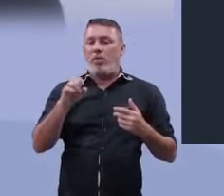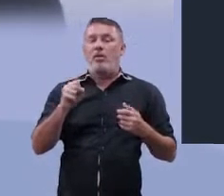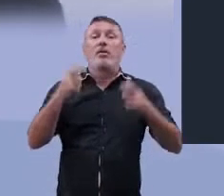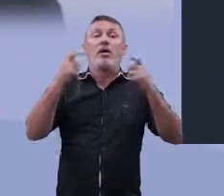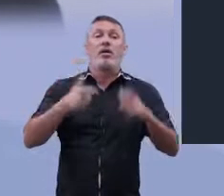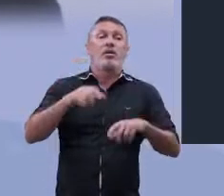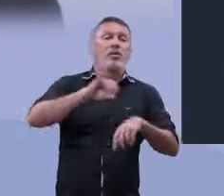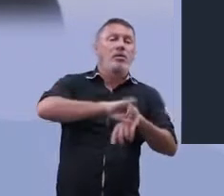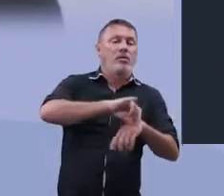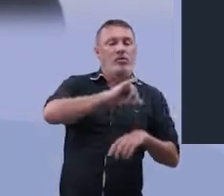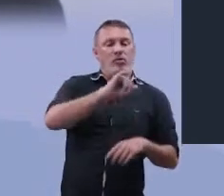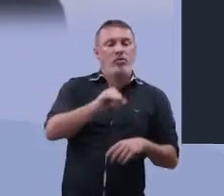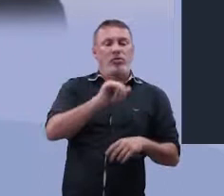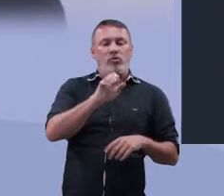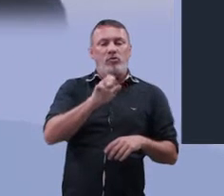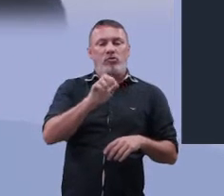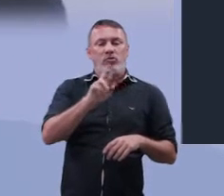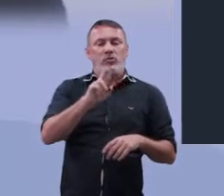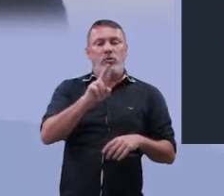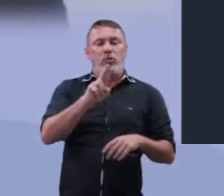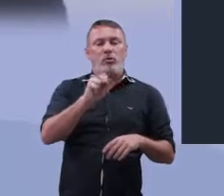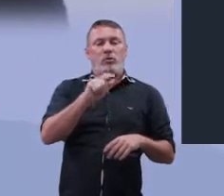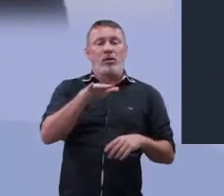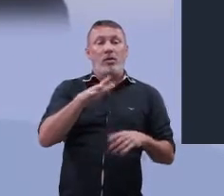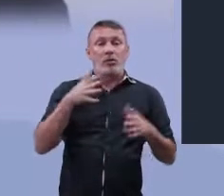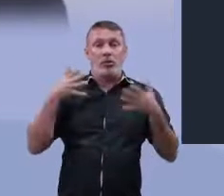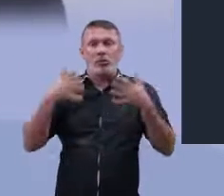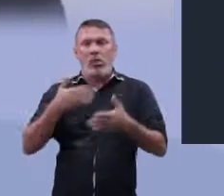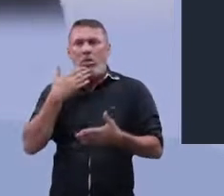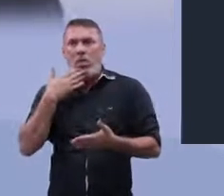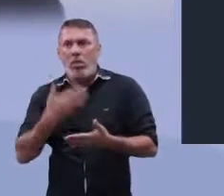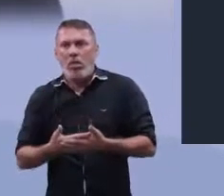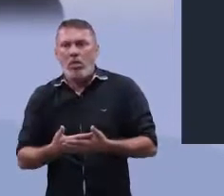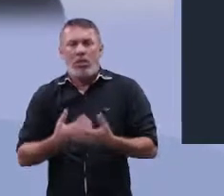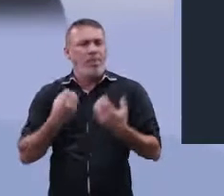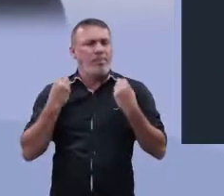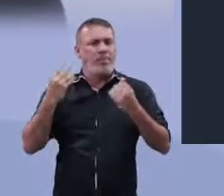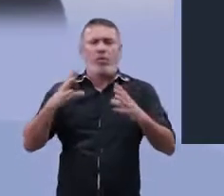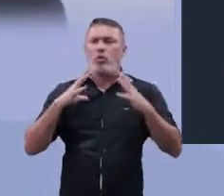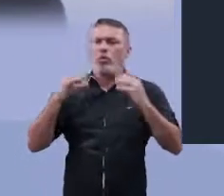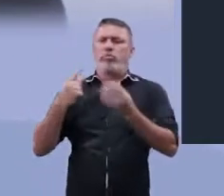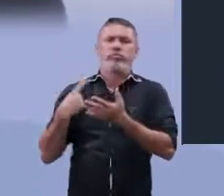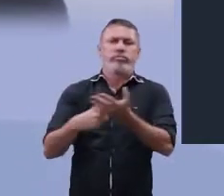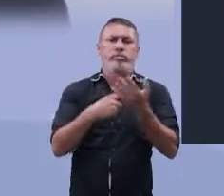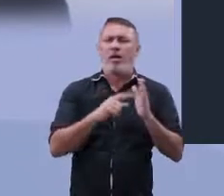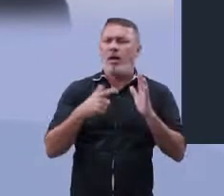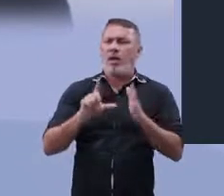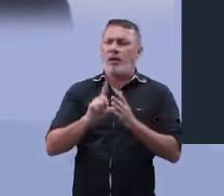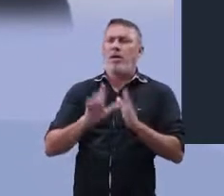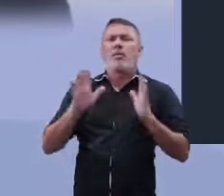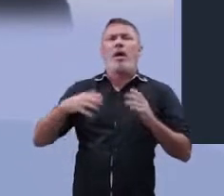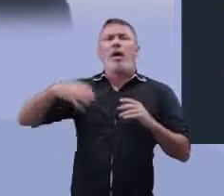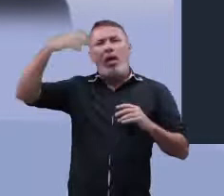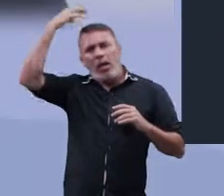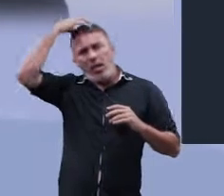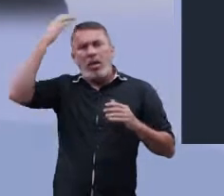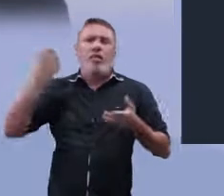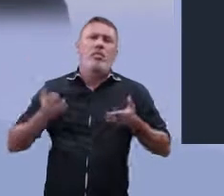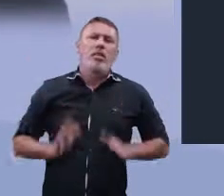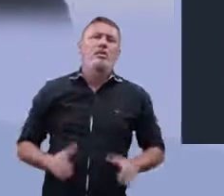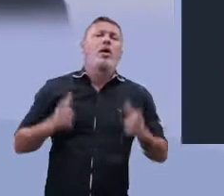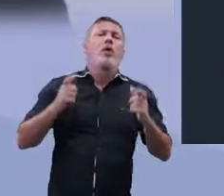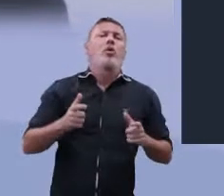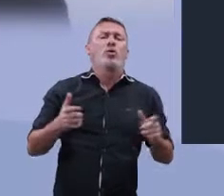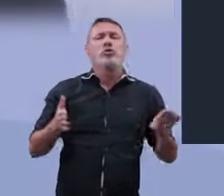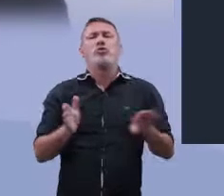em Jerusalém. Para quê? Chegaram lá de boca aberta e entregaram toda a trama. Perguntaram: onde está o rei que acaba